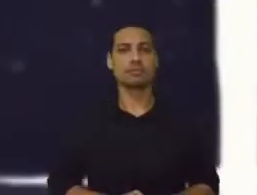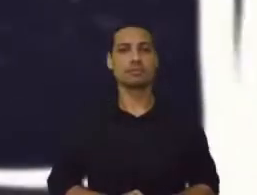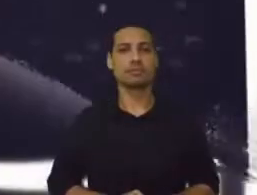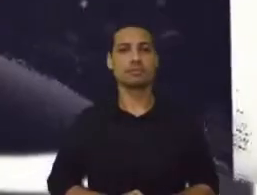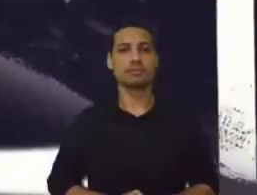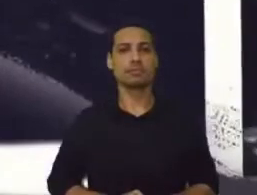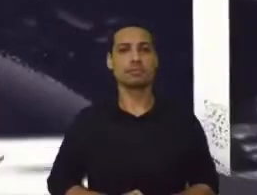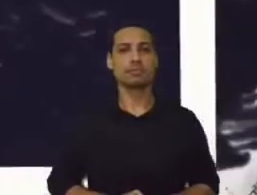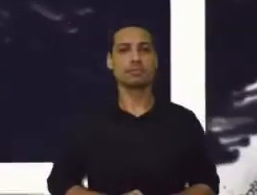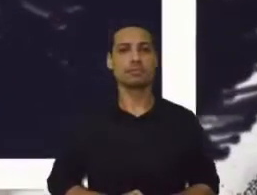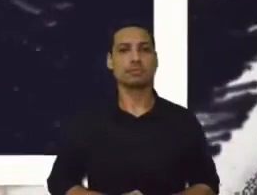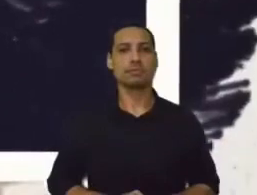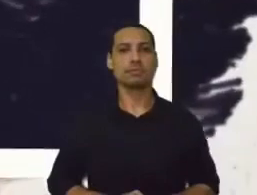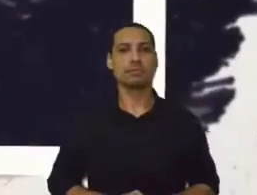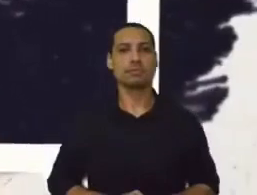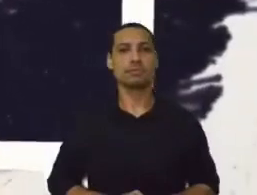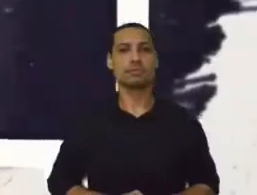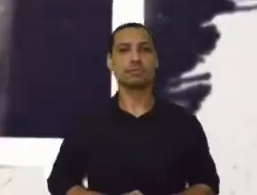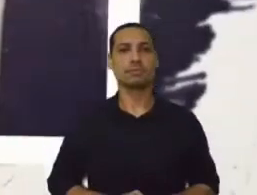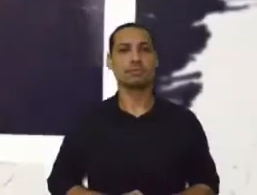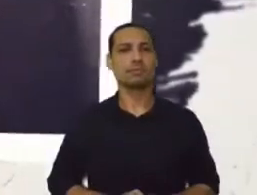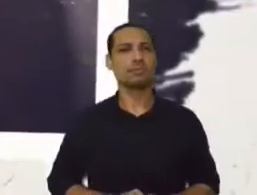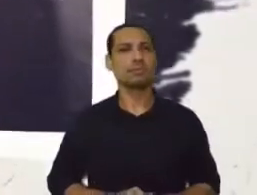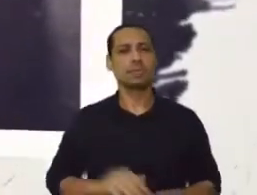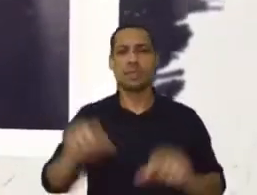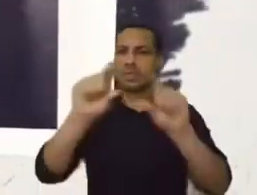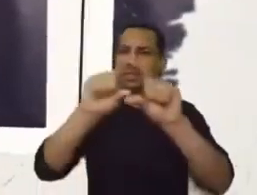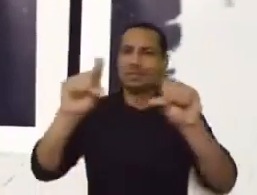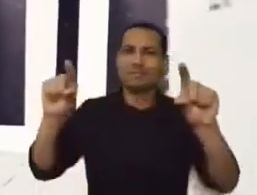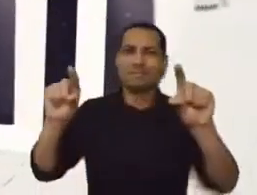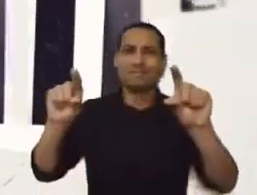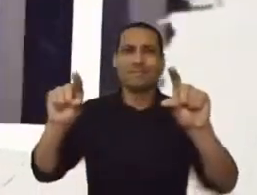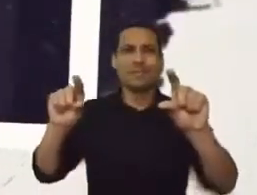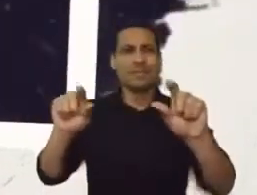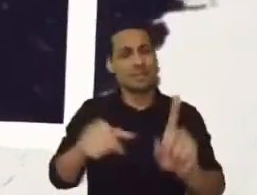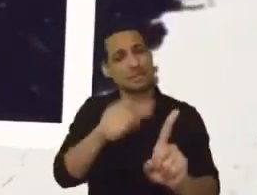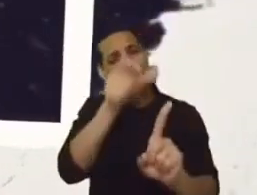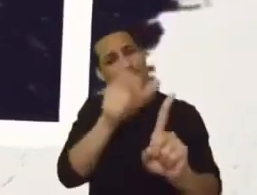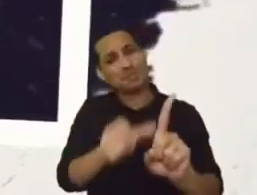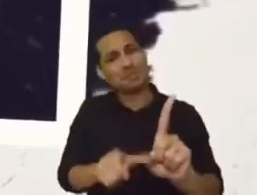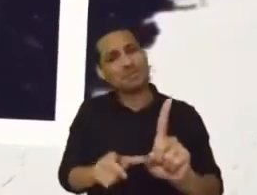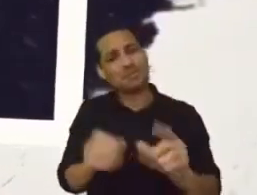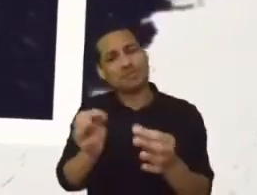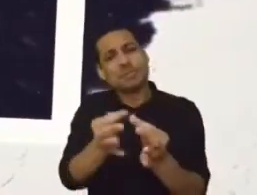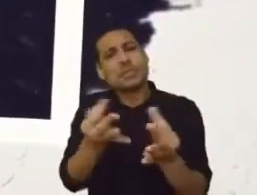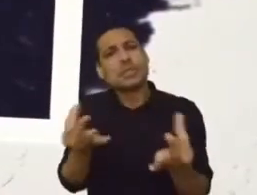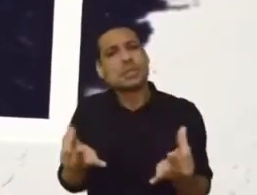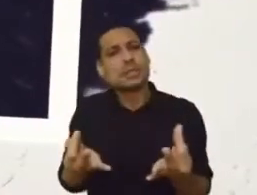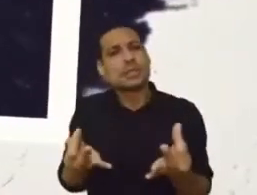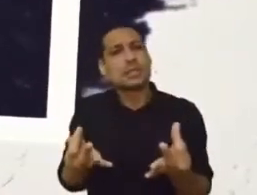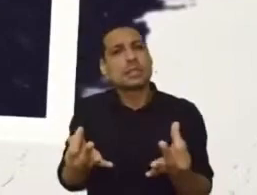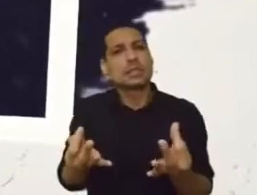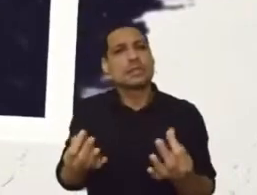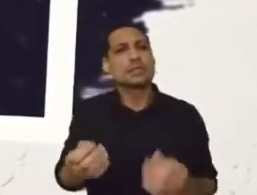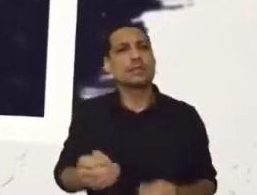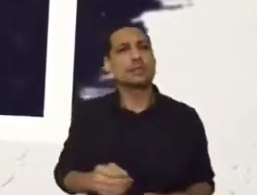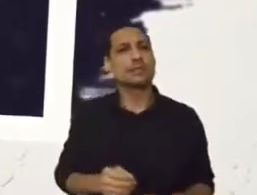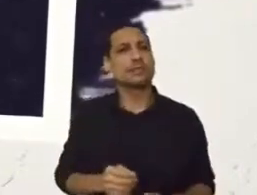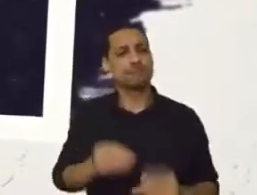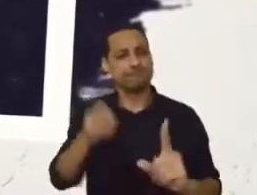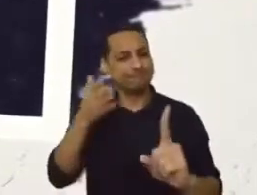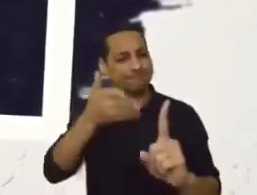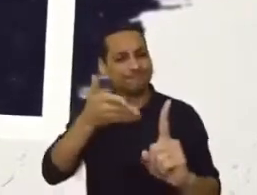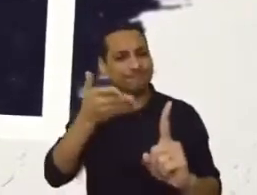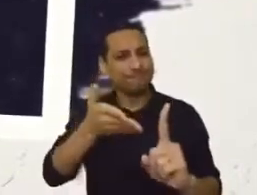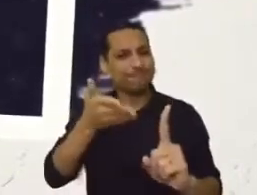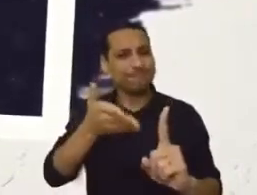Talvez a expressão cidadão do mundo seja a melhor definição para Kjeld Jacobsen. Nascido na Dinamarca, veio para o Brasil com 9 anos de idade